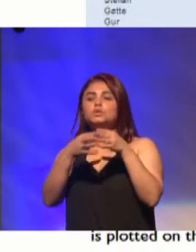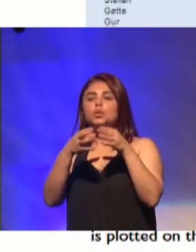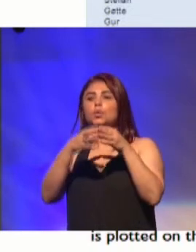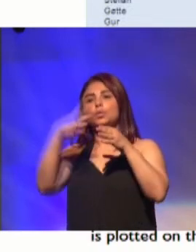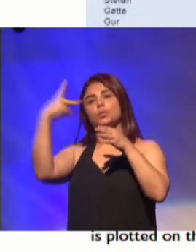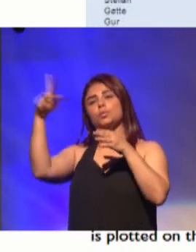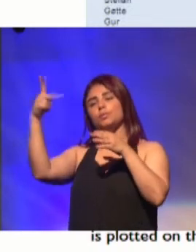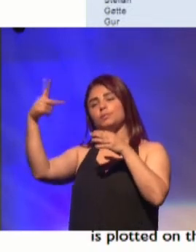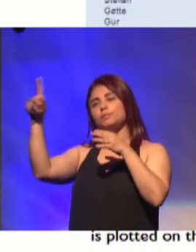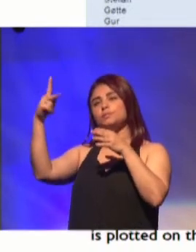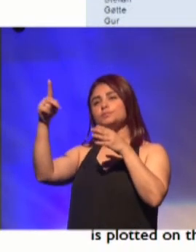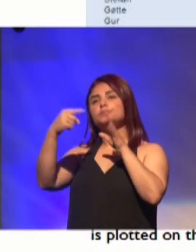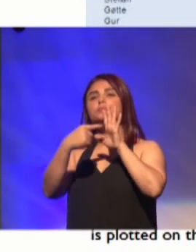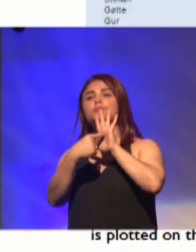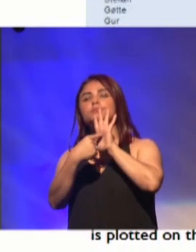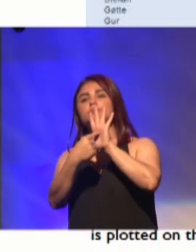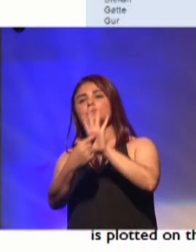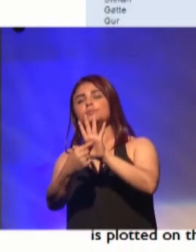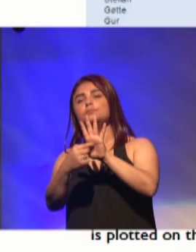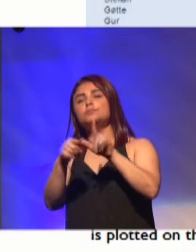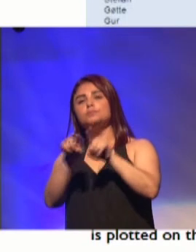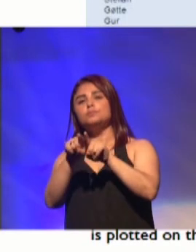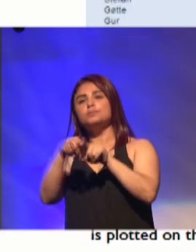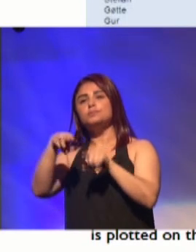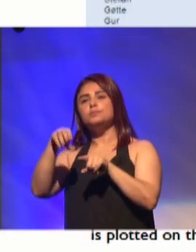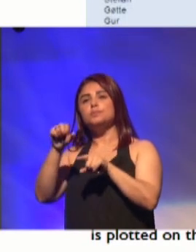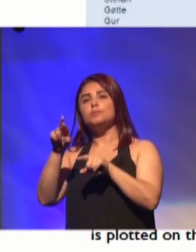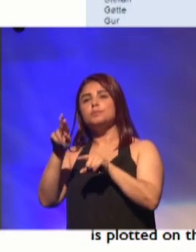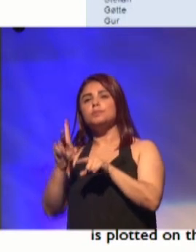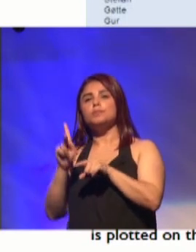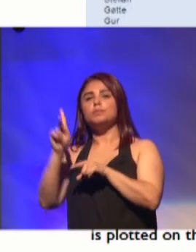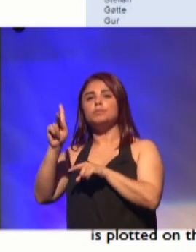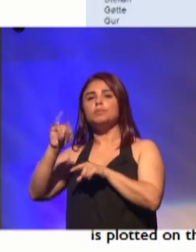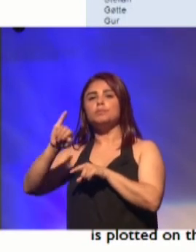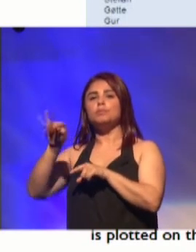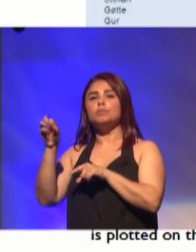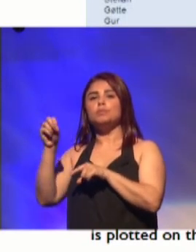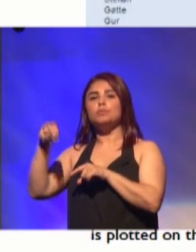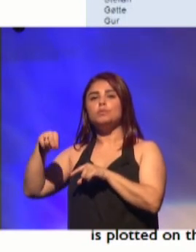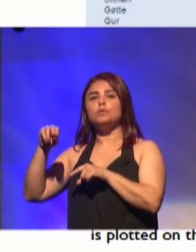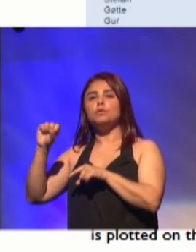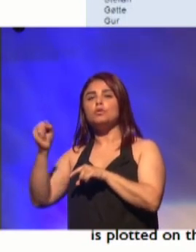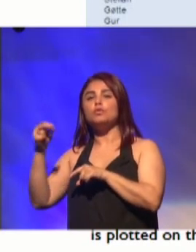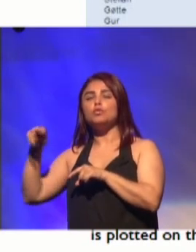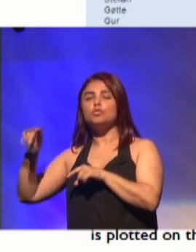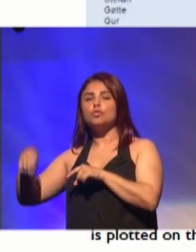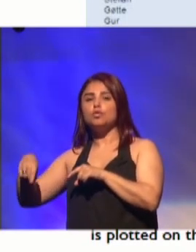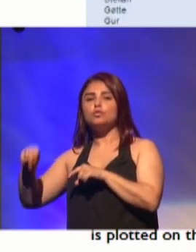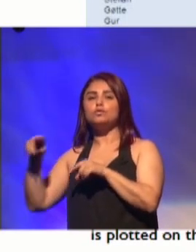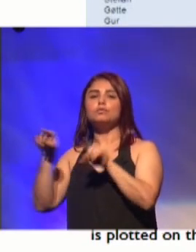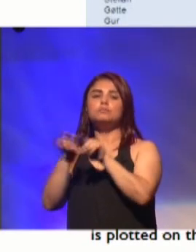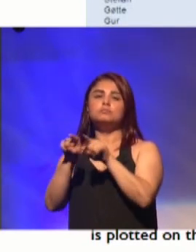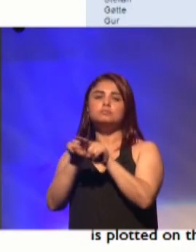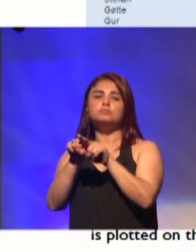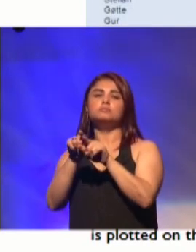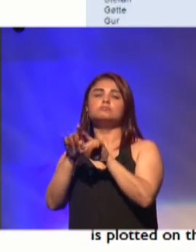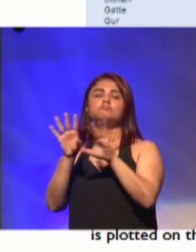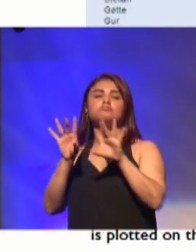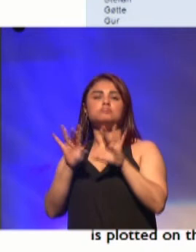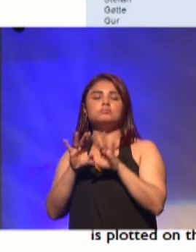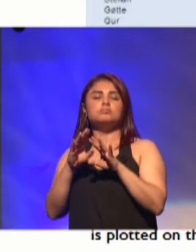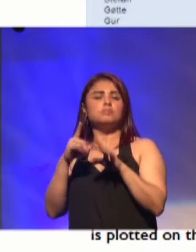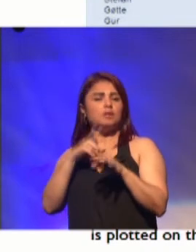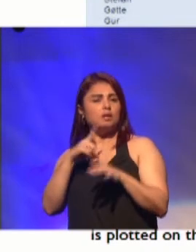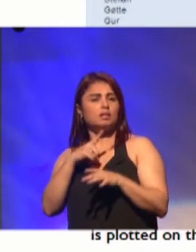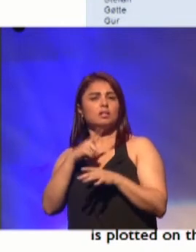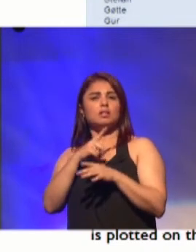dele, mostraram, e também o Mark Johnson, né, muito importante pesquisador, fisioterapeuta, mostrando que